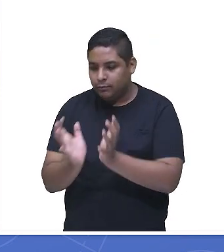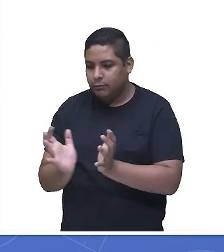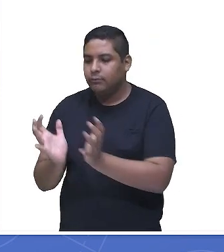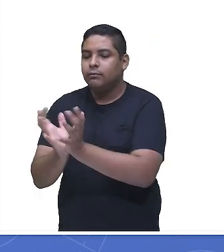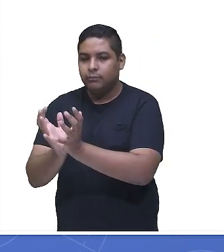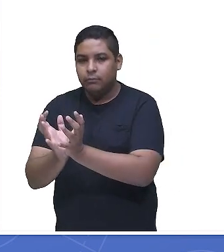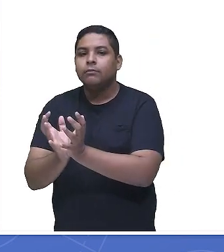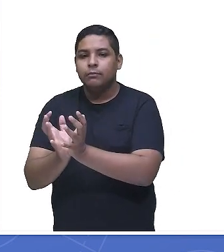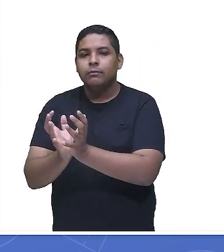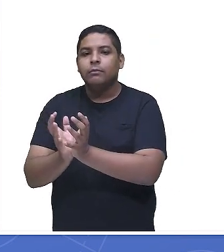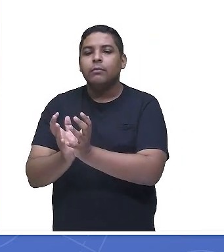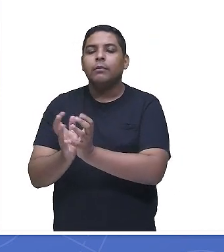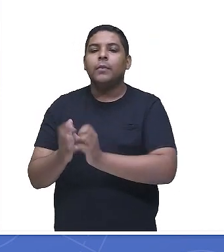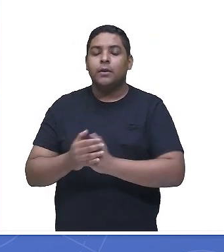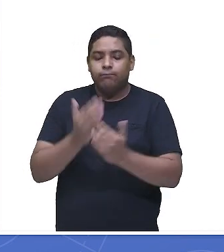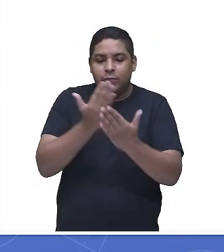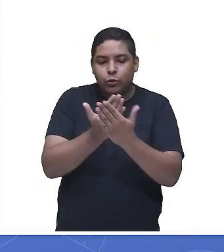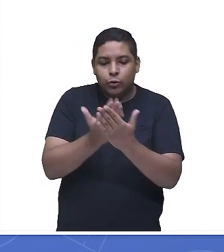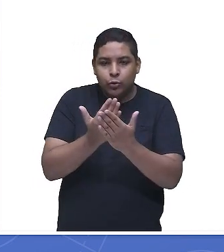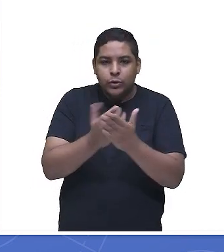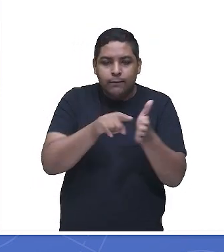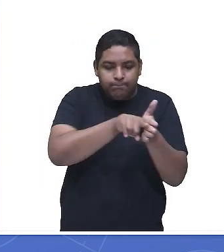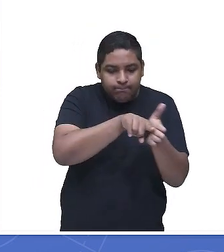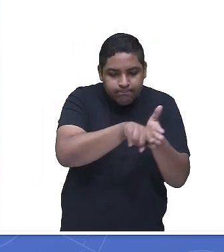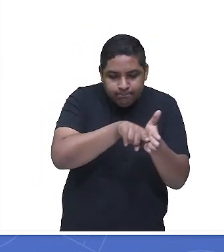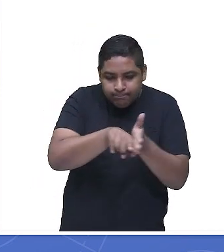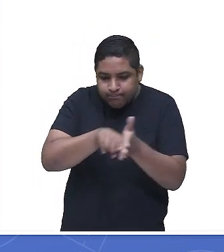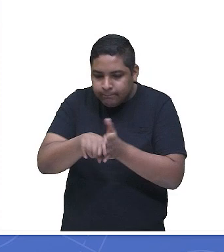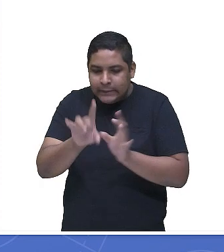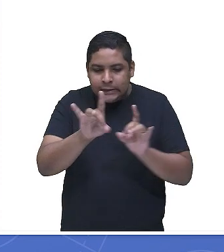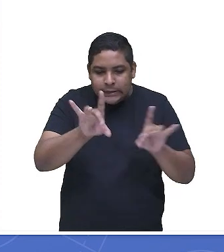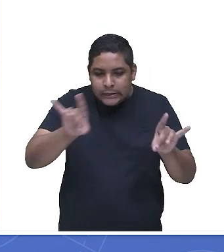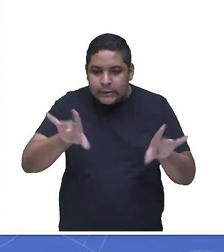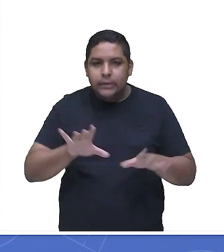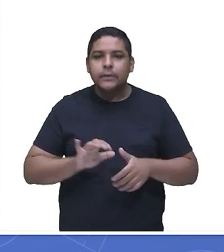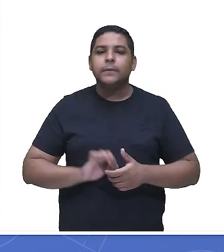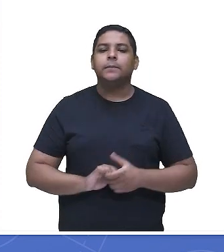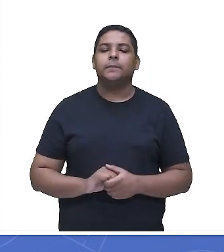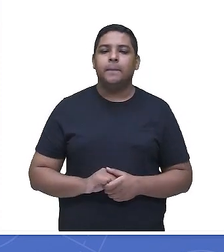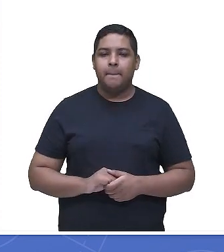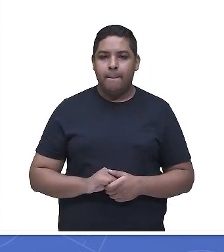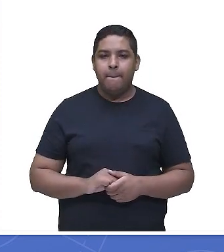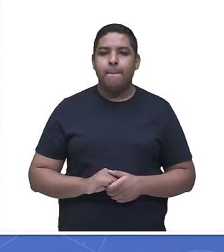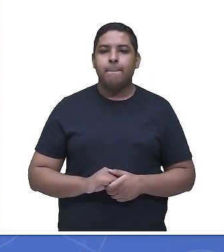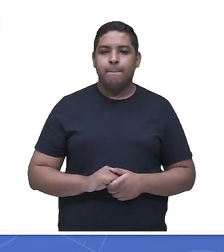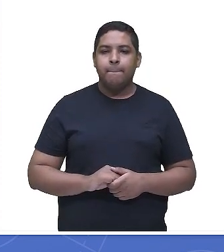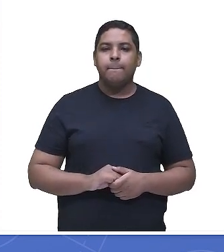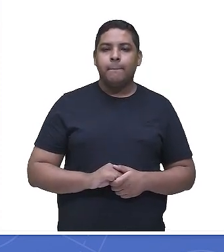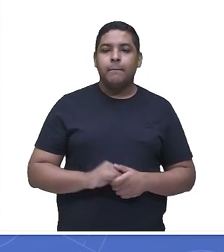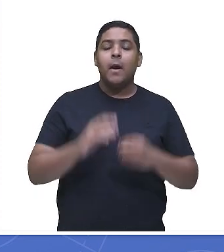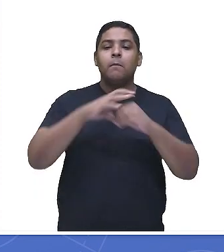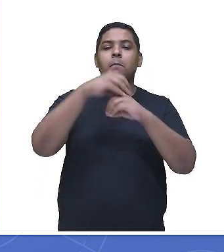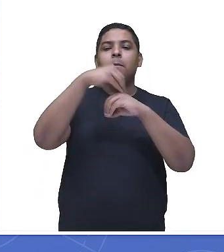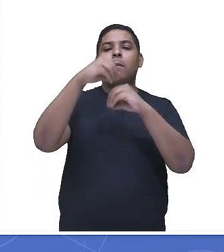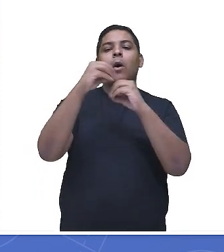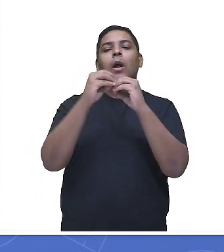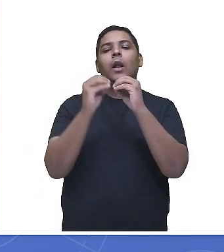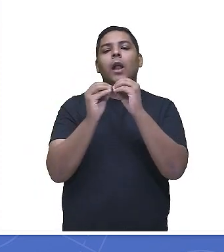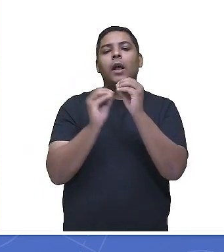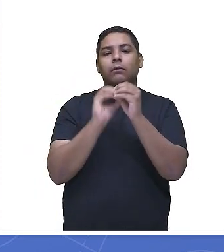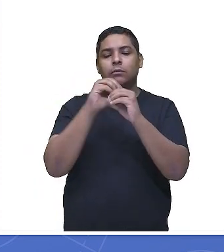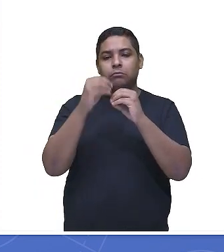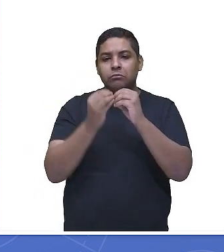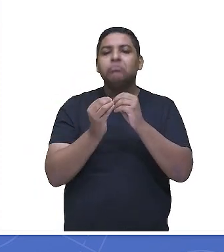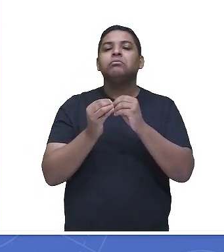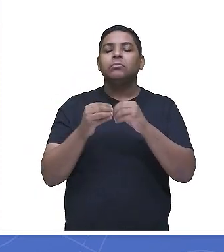para a gente estudar melhor. Por exemplo, a parte das moléculas... quem estuda pode ser ali a genética,